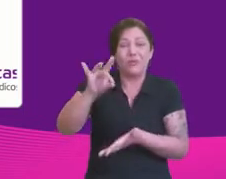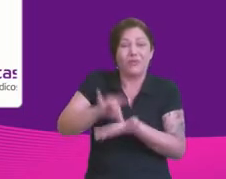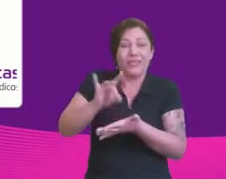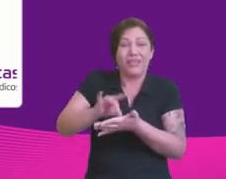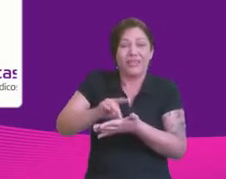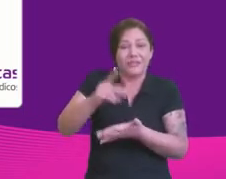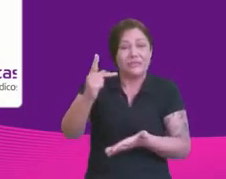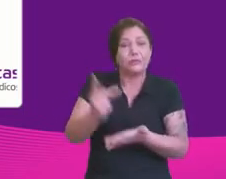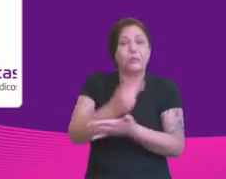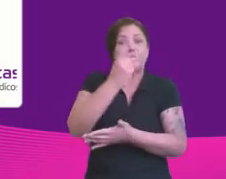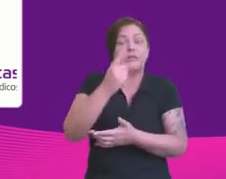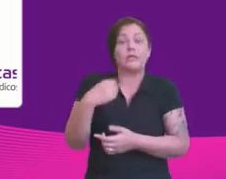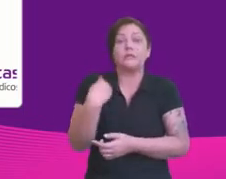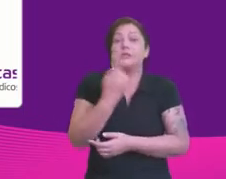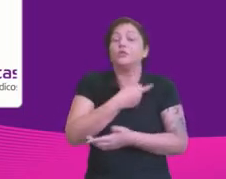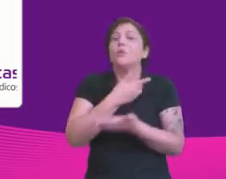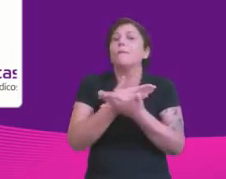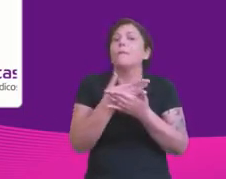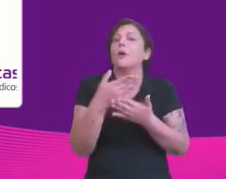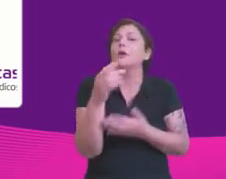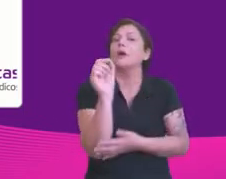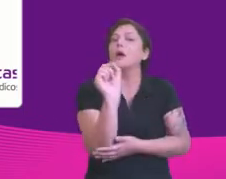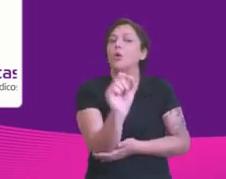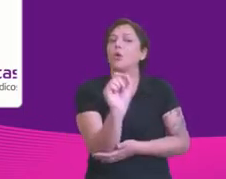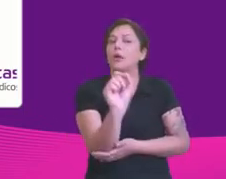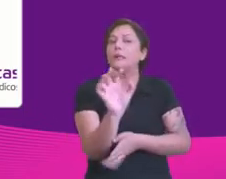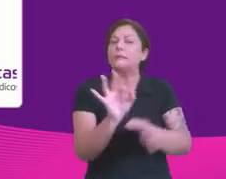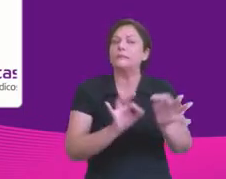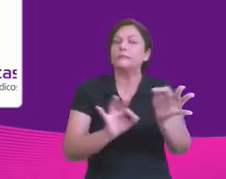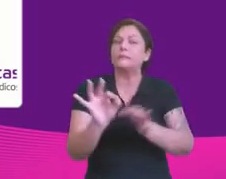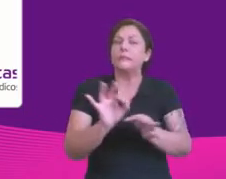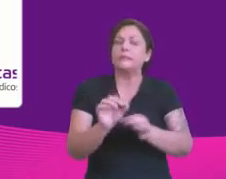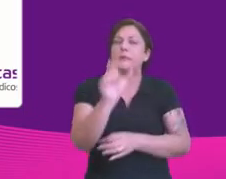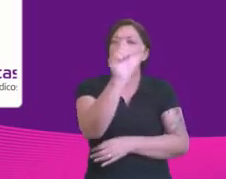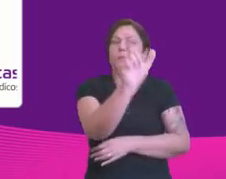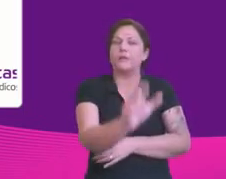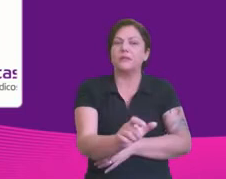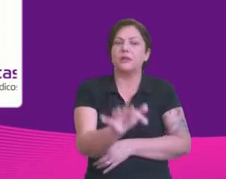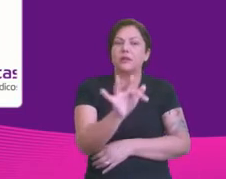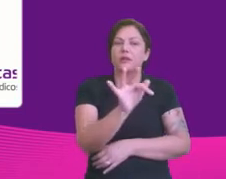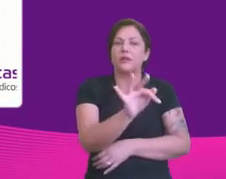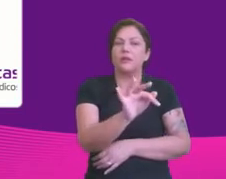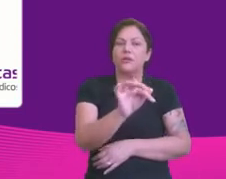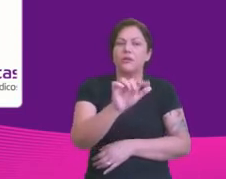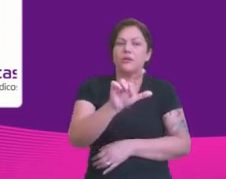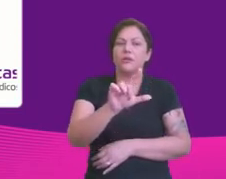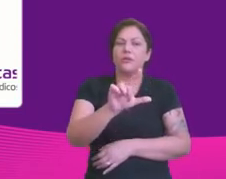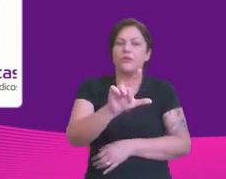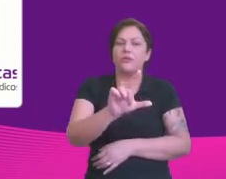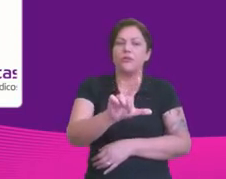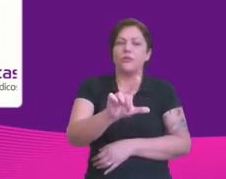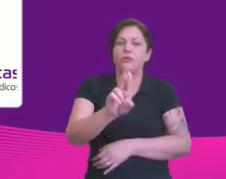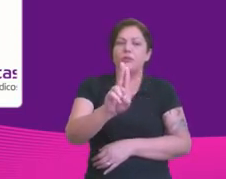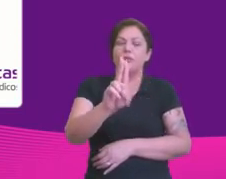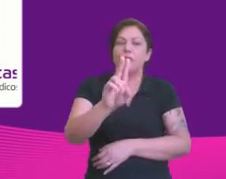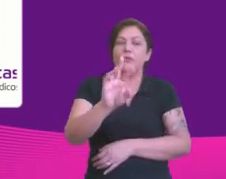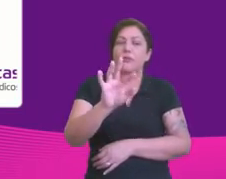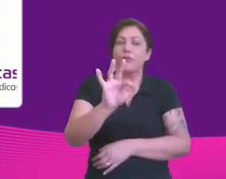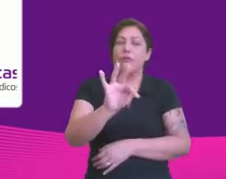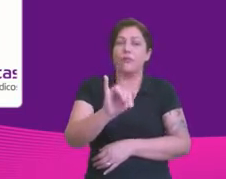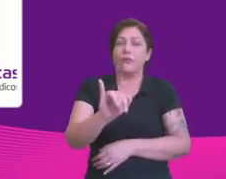gente iniciou o tratamento desse paciente com FOLFIRI e cetuximab, tá? Na